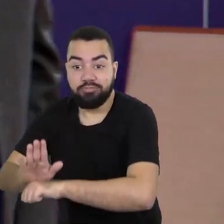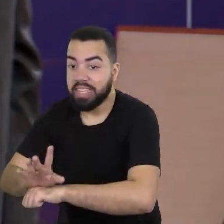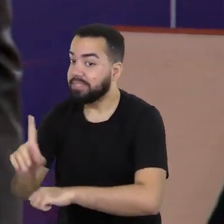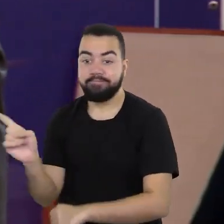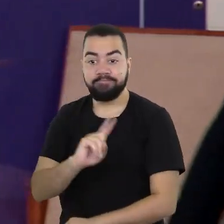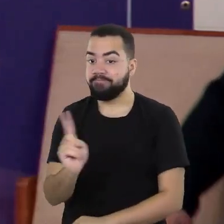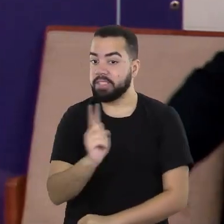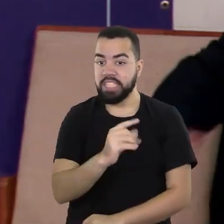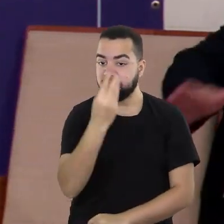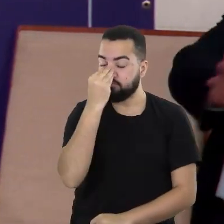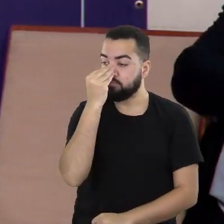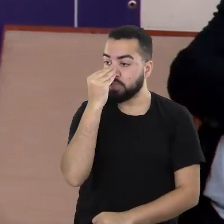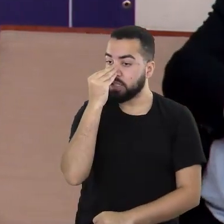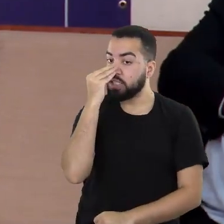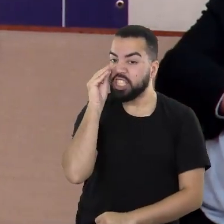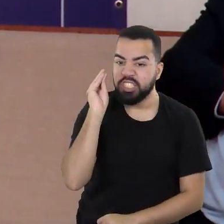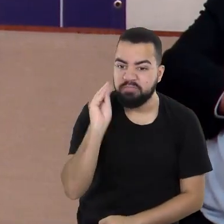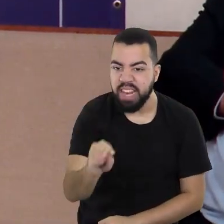outro.